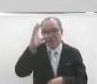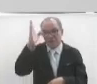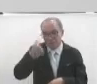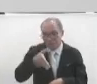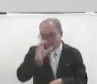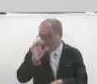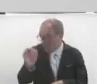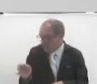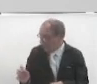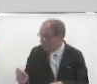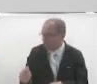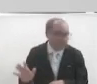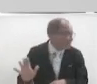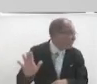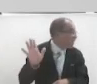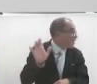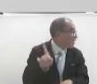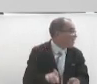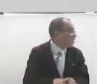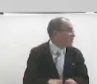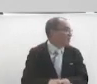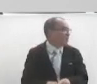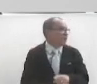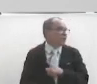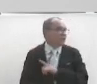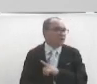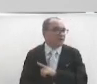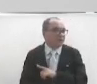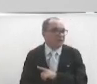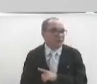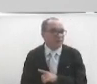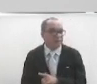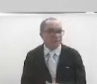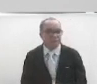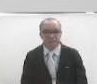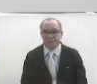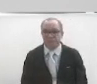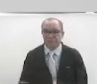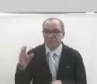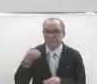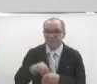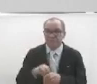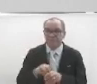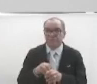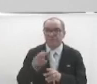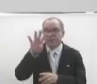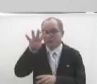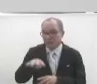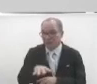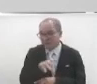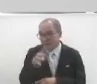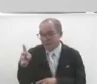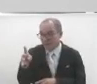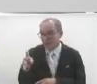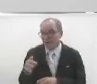cento e aqui vão fazer no feitas várias alterações dentro das tabelas